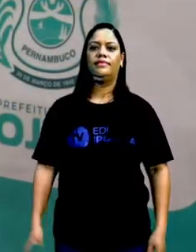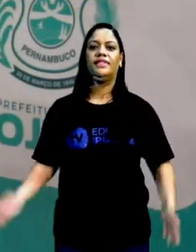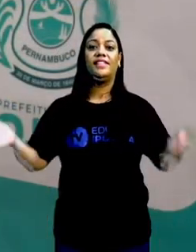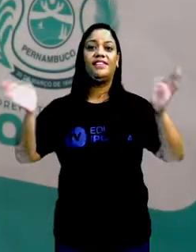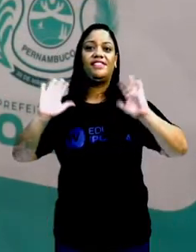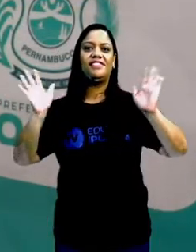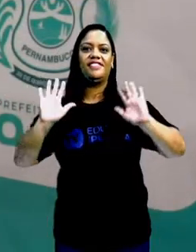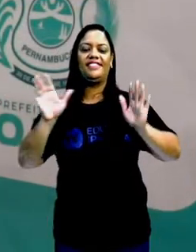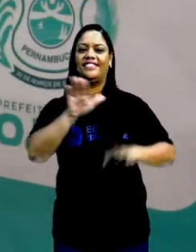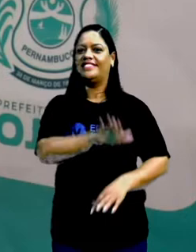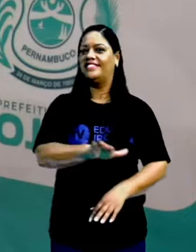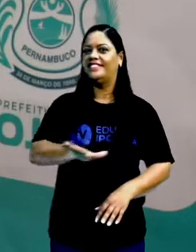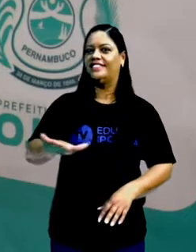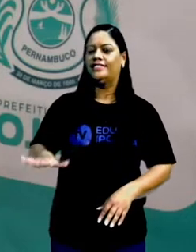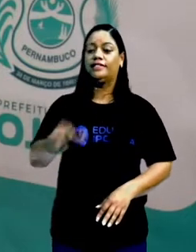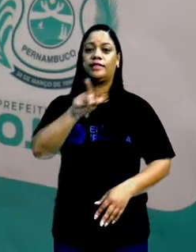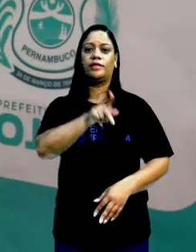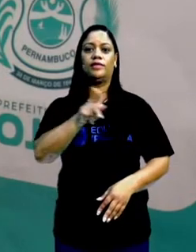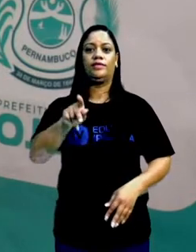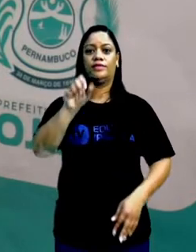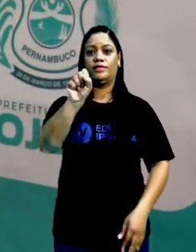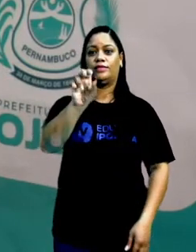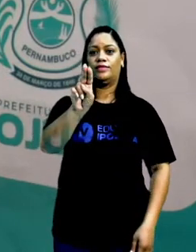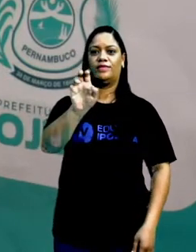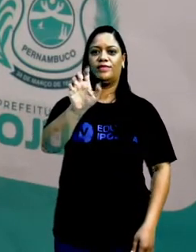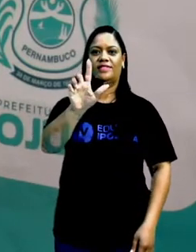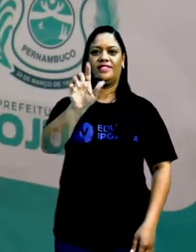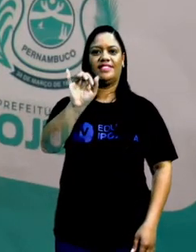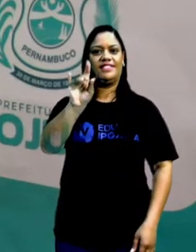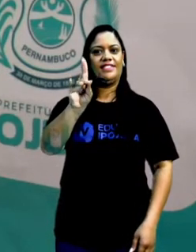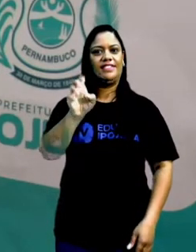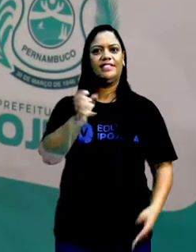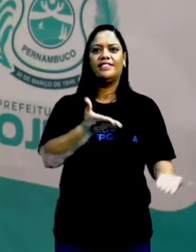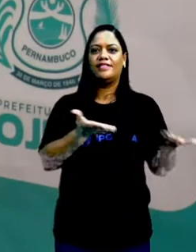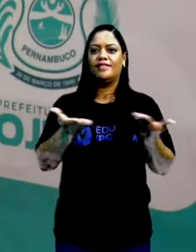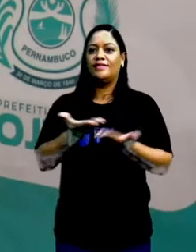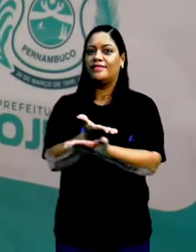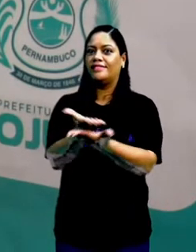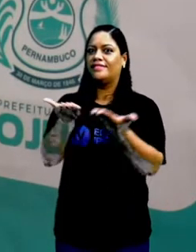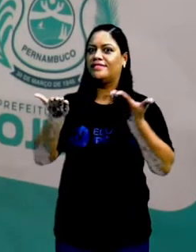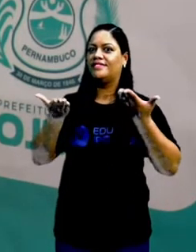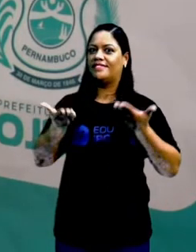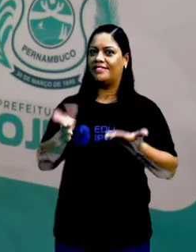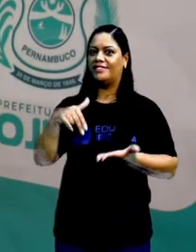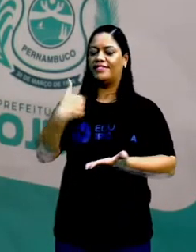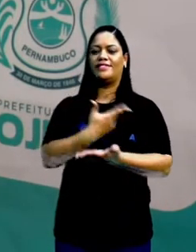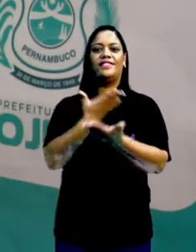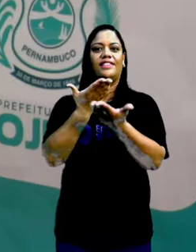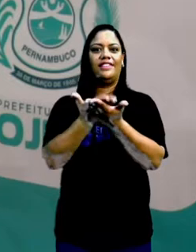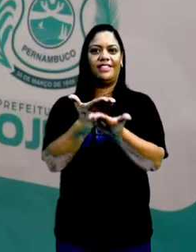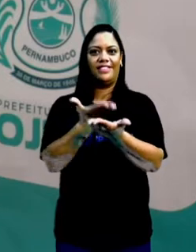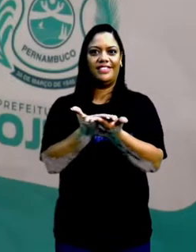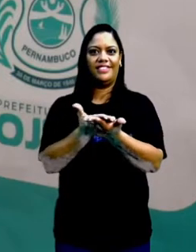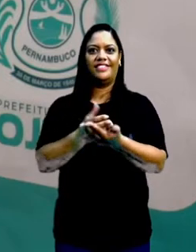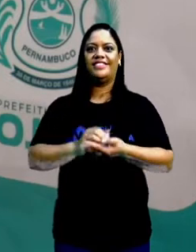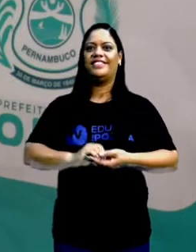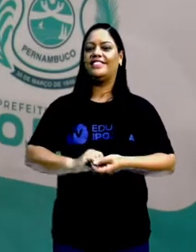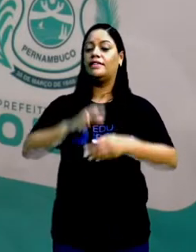Olá, crianças! Sou a professora Sueleide. Convido vocês para a nossa aula